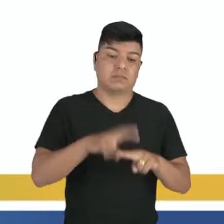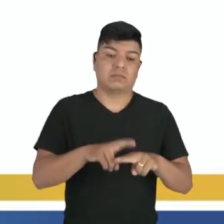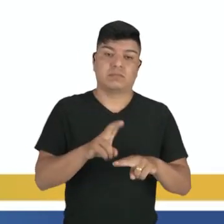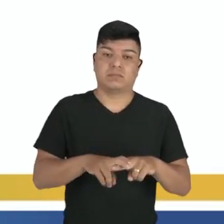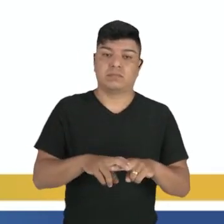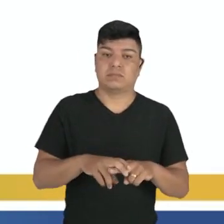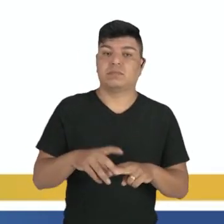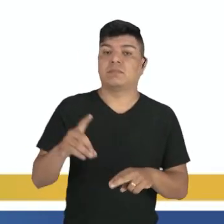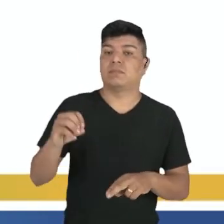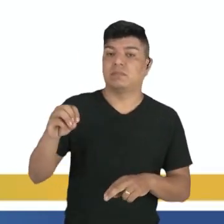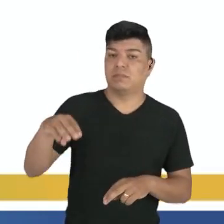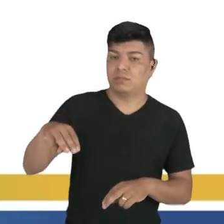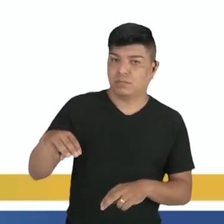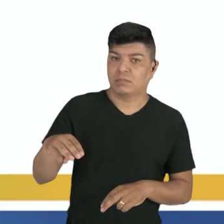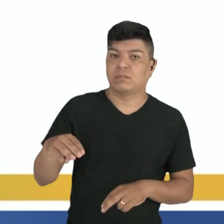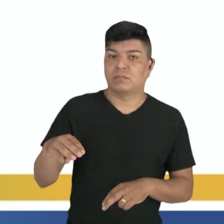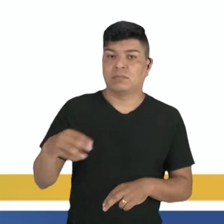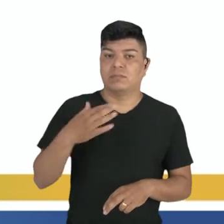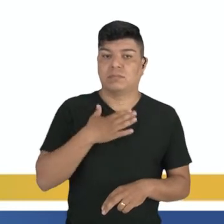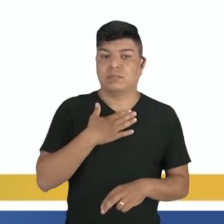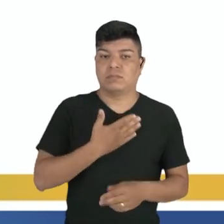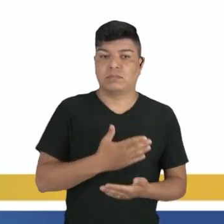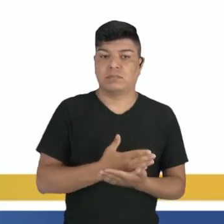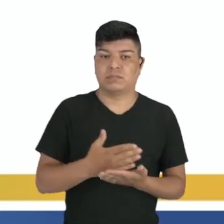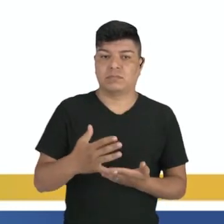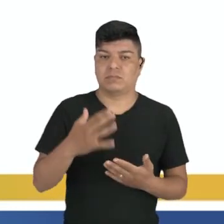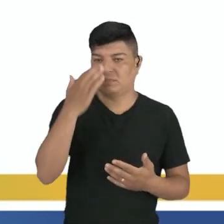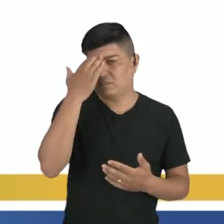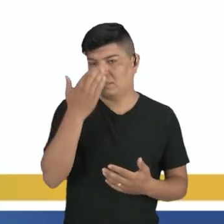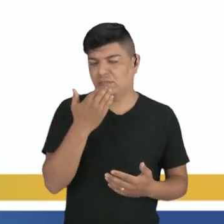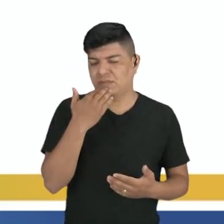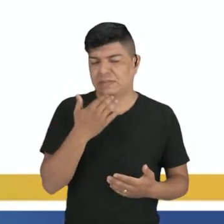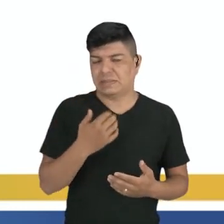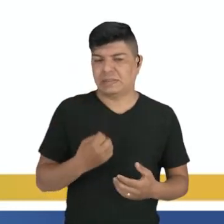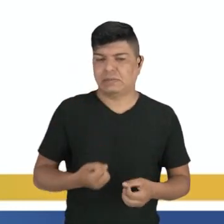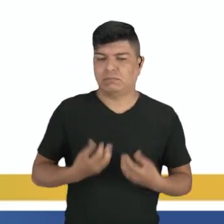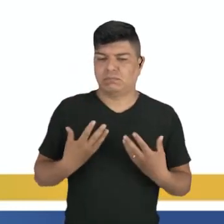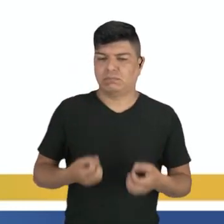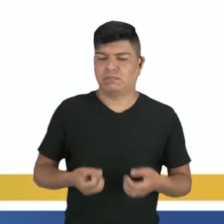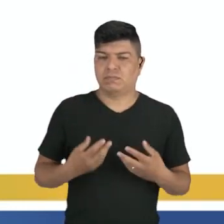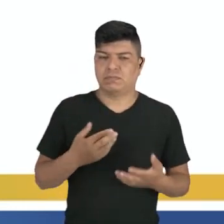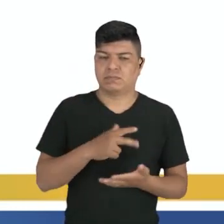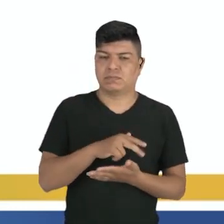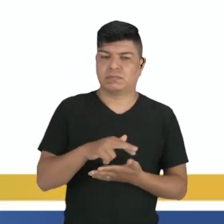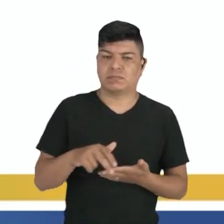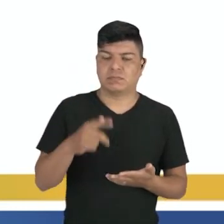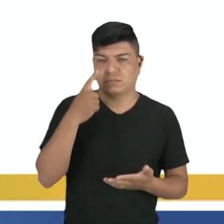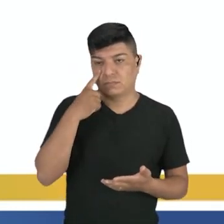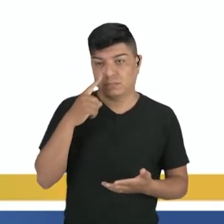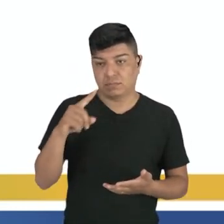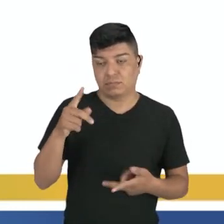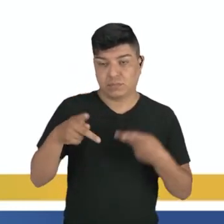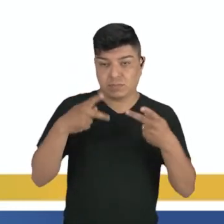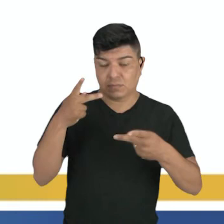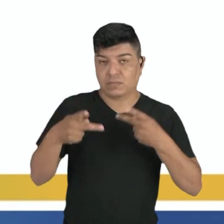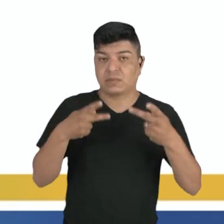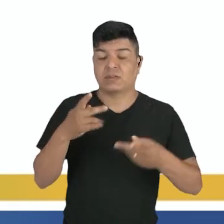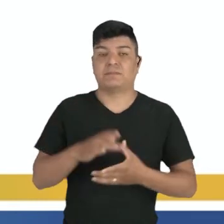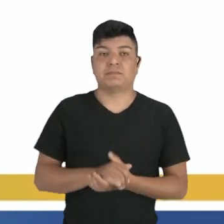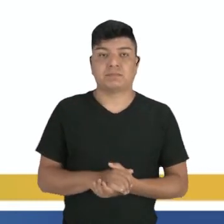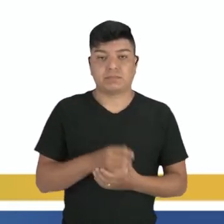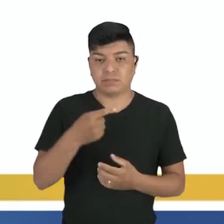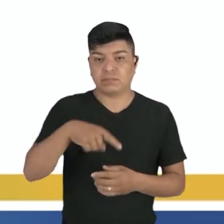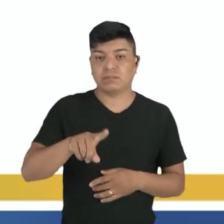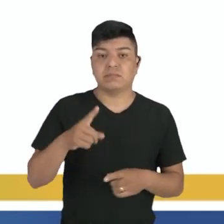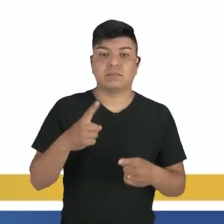Dom Fulano, em mim começou grande aborrecimento crescer, de muitas coisas que lhe ouvi dizer. Disse ele,